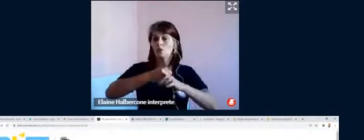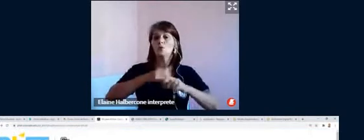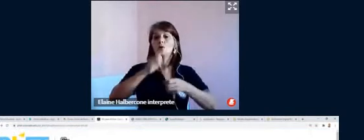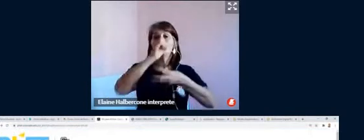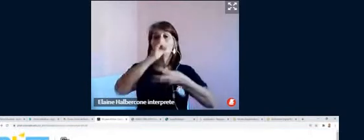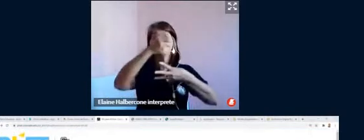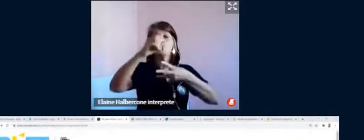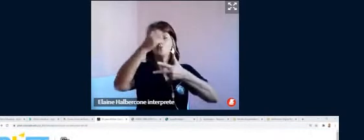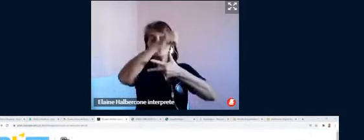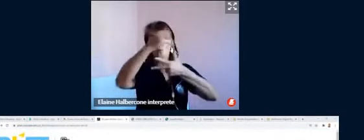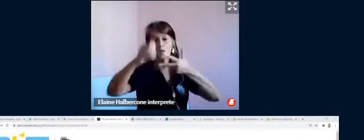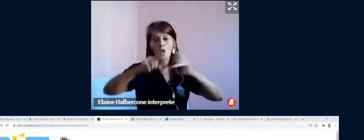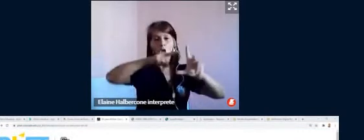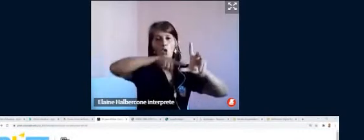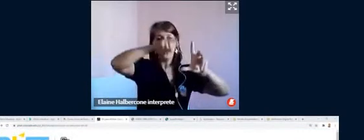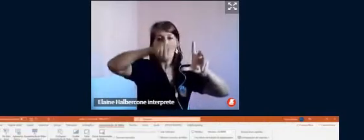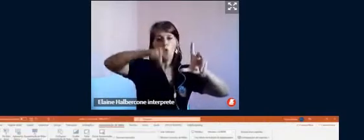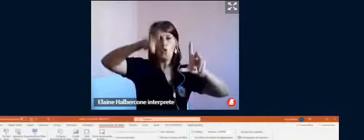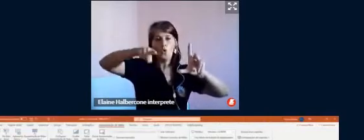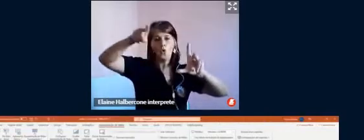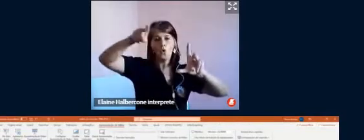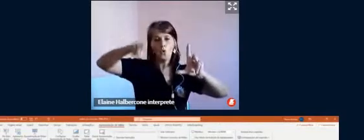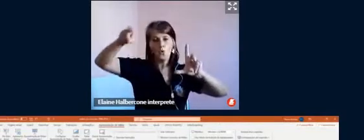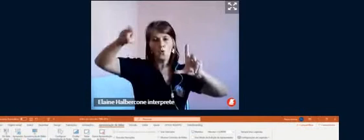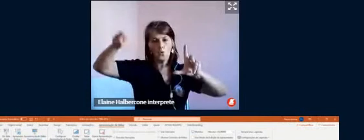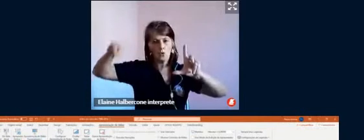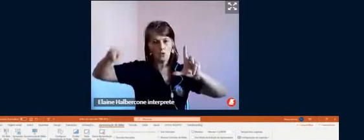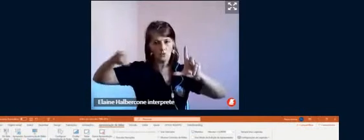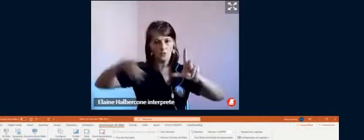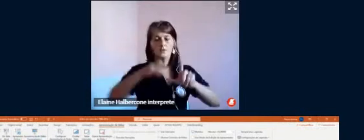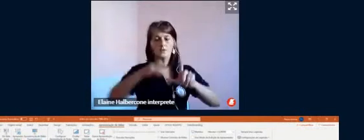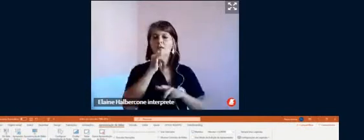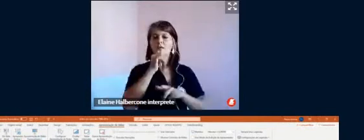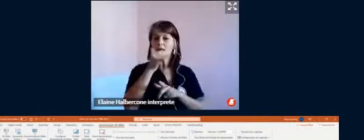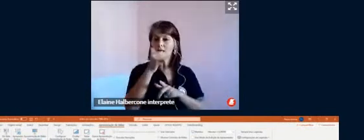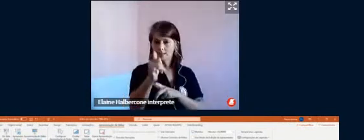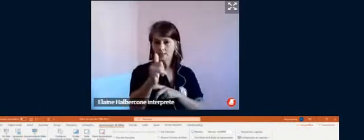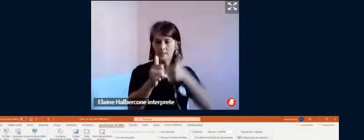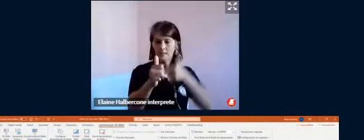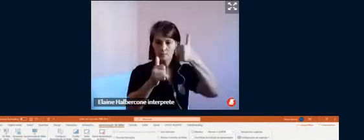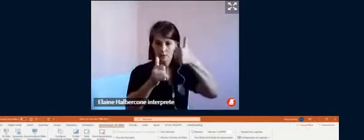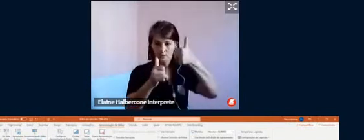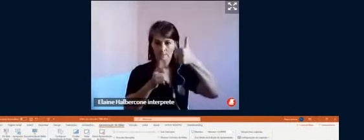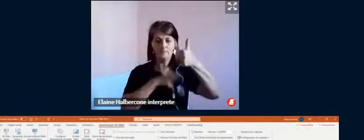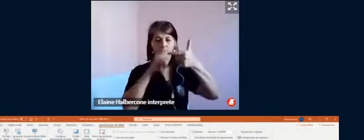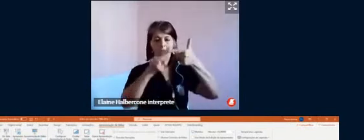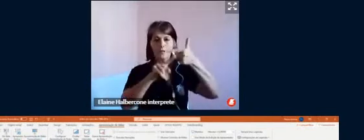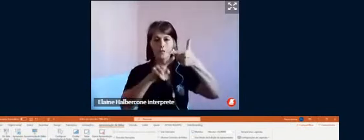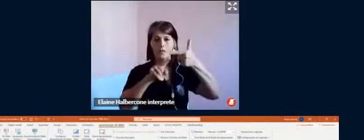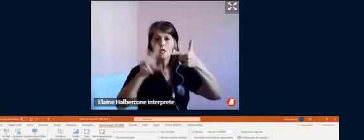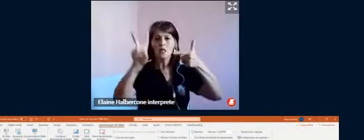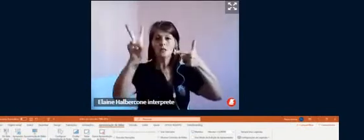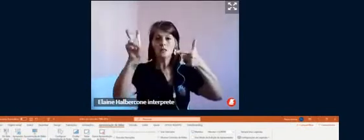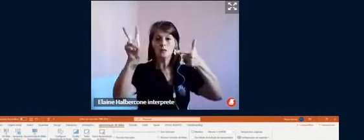só voltar aqui para os slides para vocês se situarem. Então, observe que vem eletricidade, primeiro. Segunda, termologia.